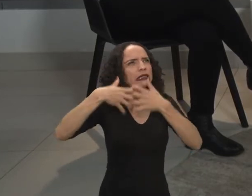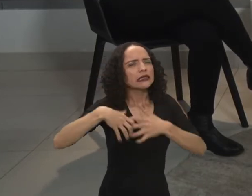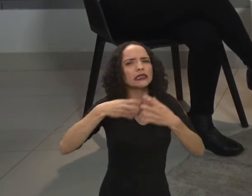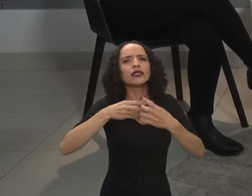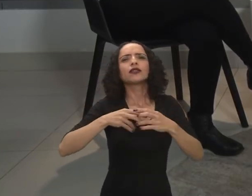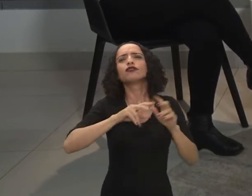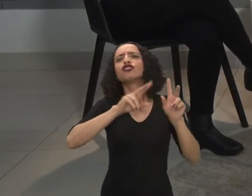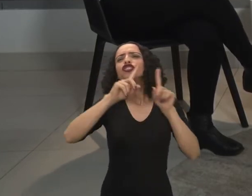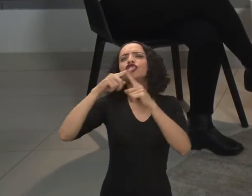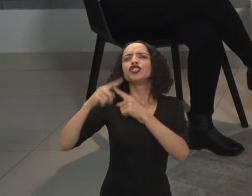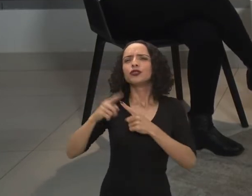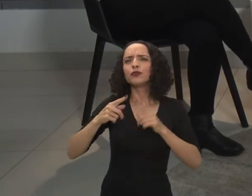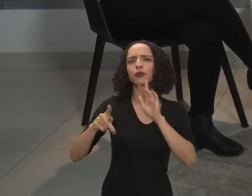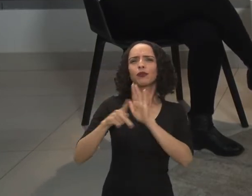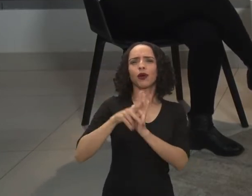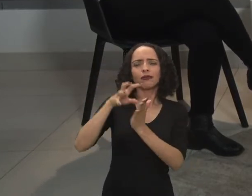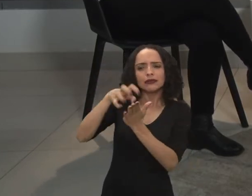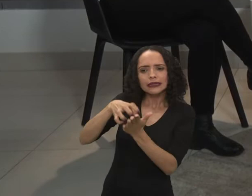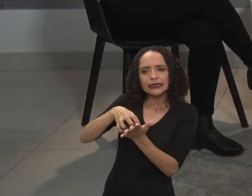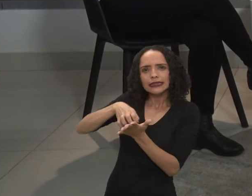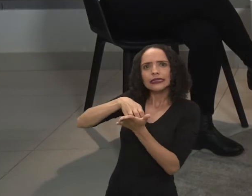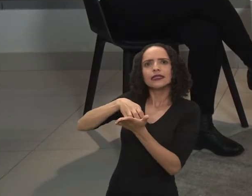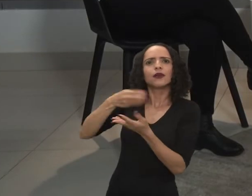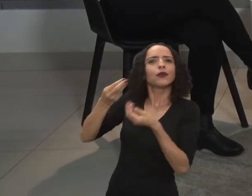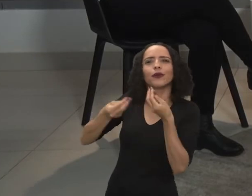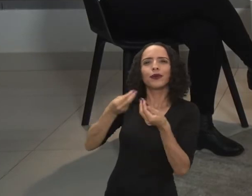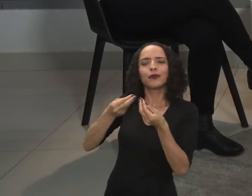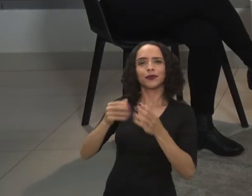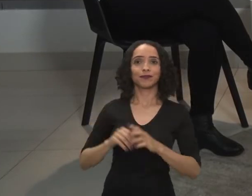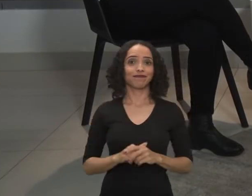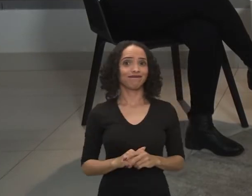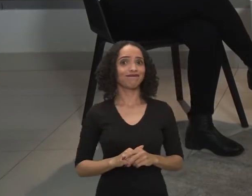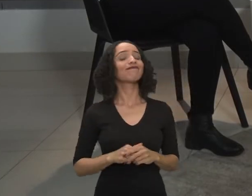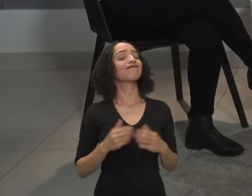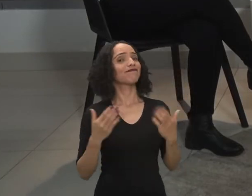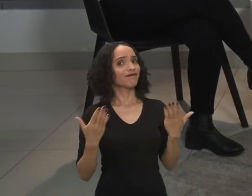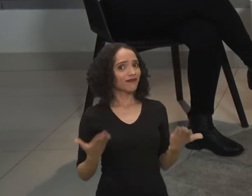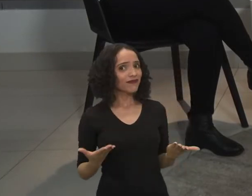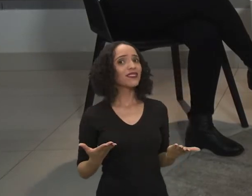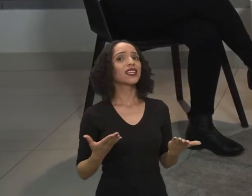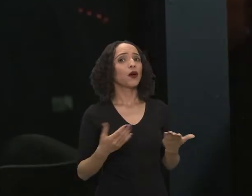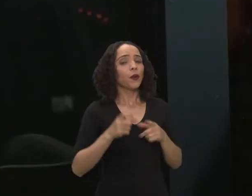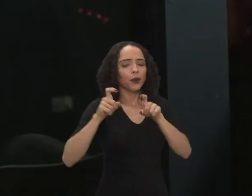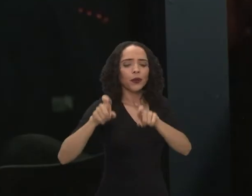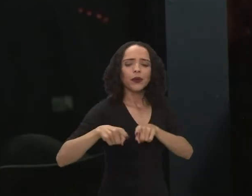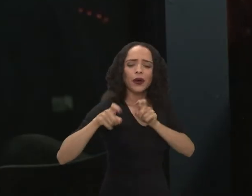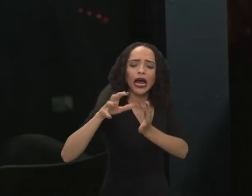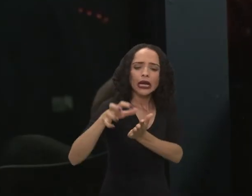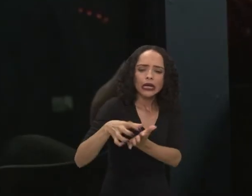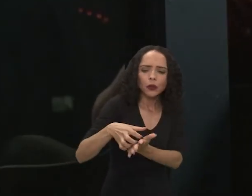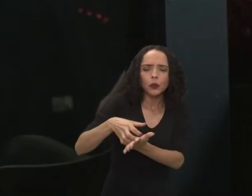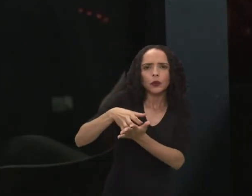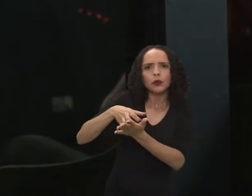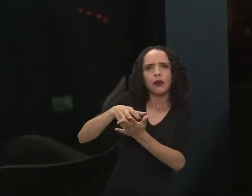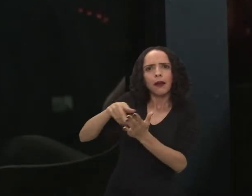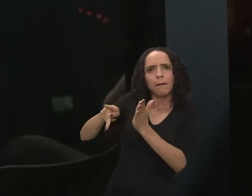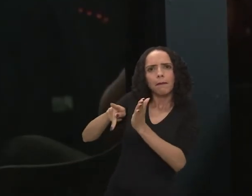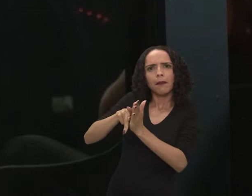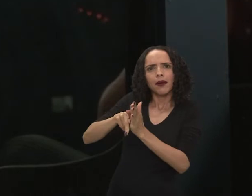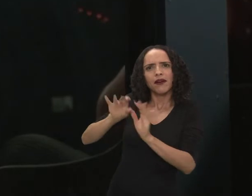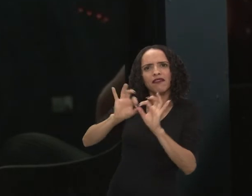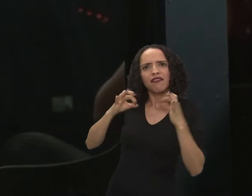Falta. Gente, a agricultura familiar é um caminho sem volta, né? A gente não tem mais